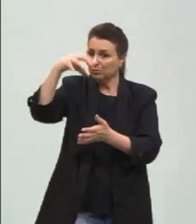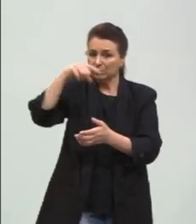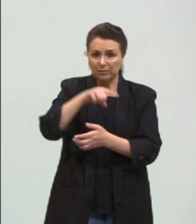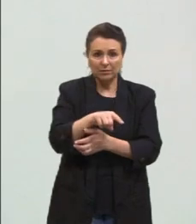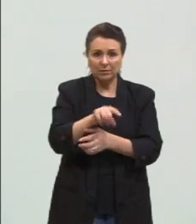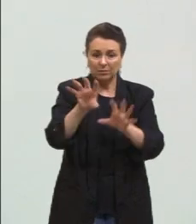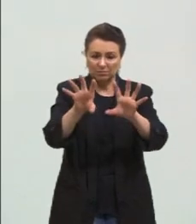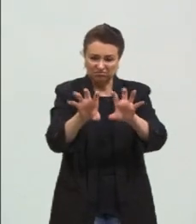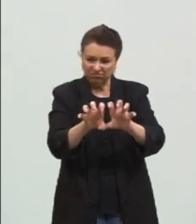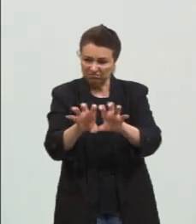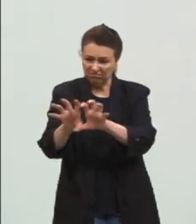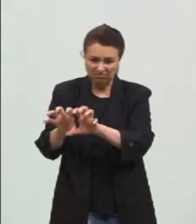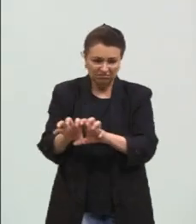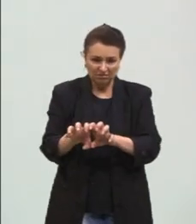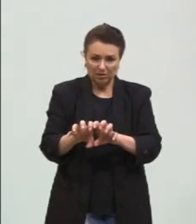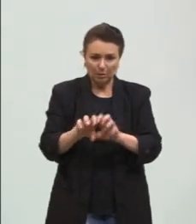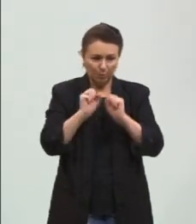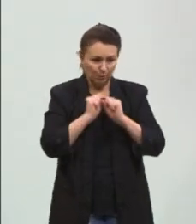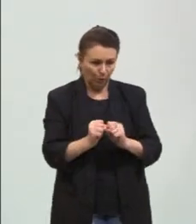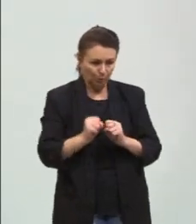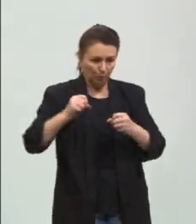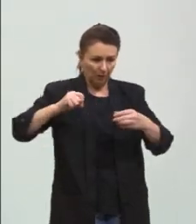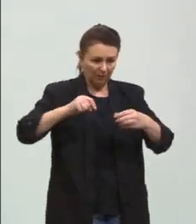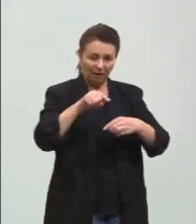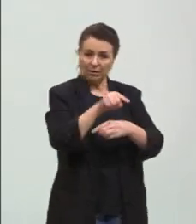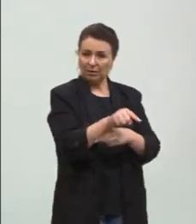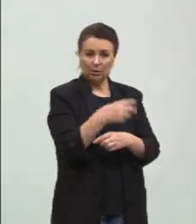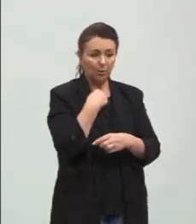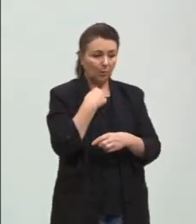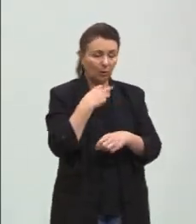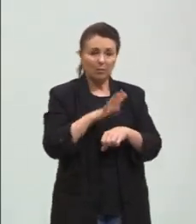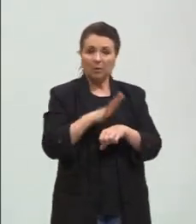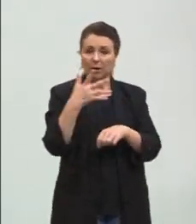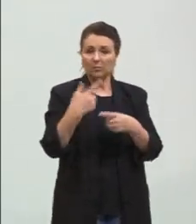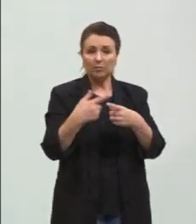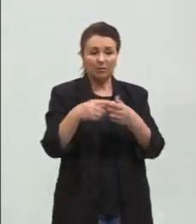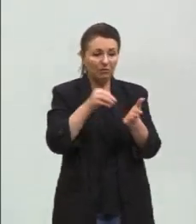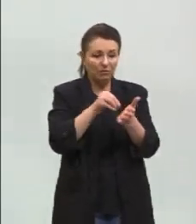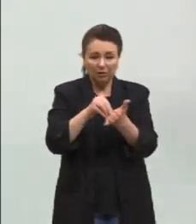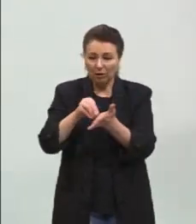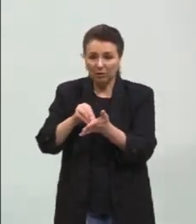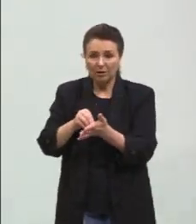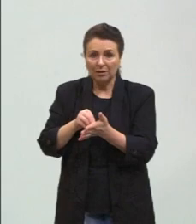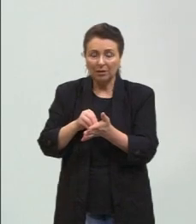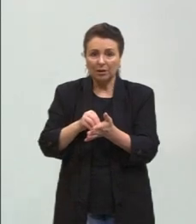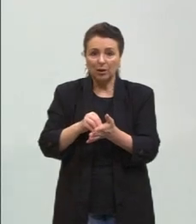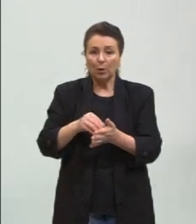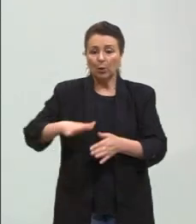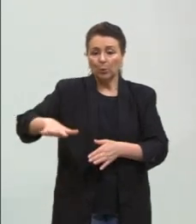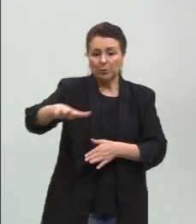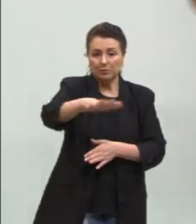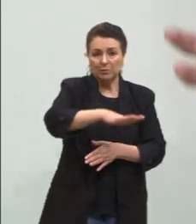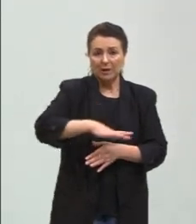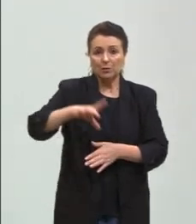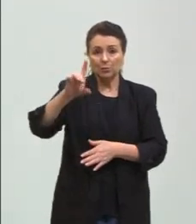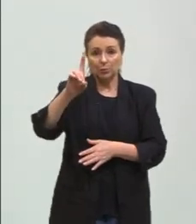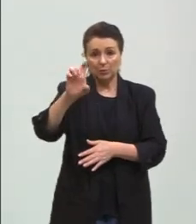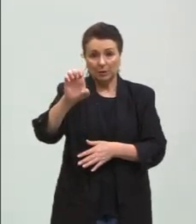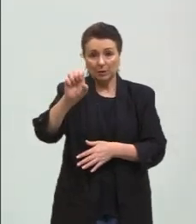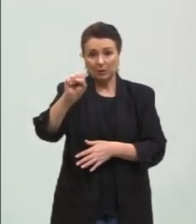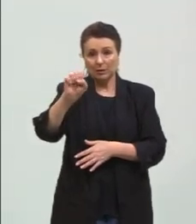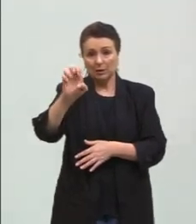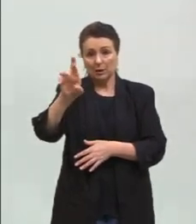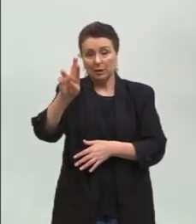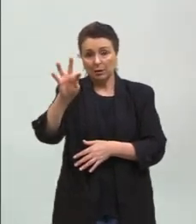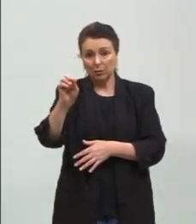Olha eu posso plantar aqui agora mudou completamente o deserto então é algo que vai expulsar o ser